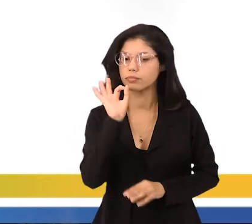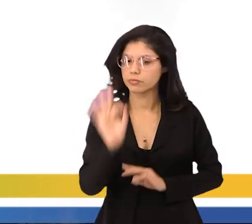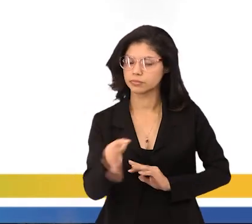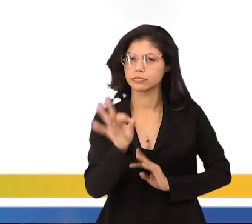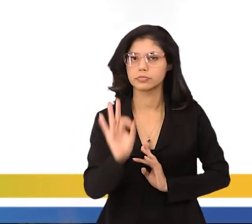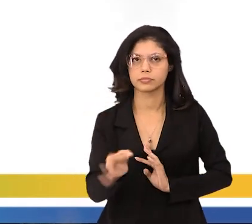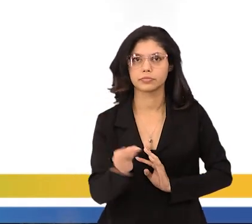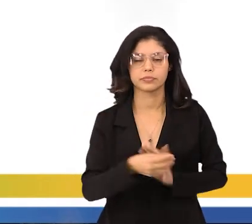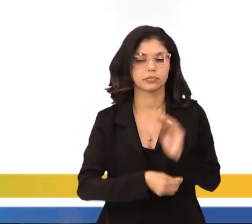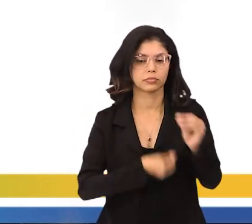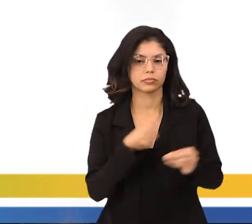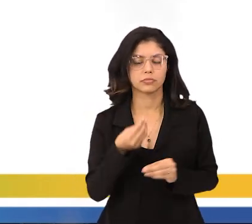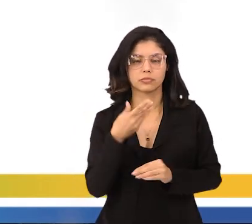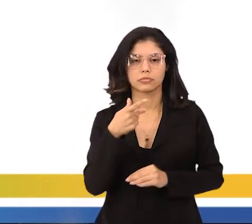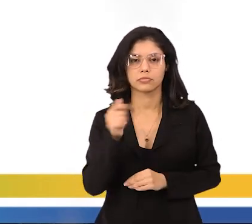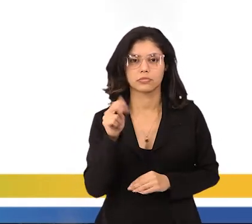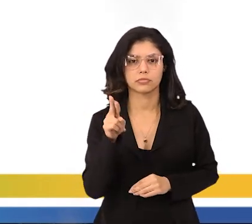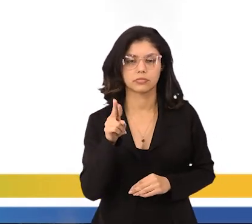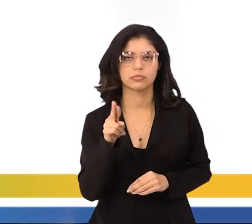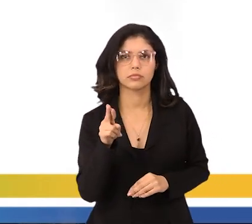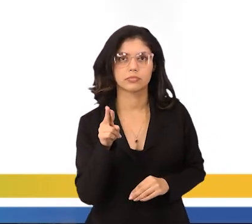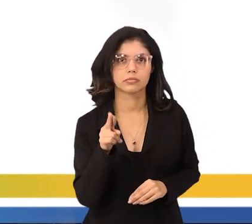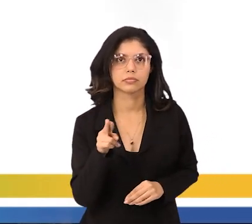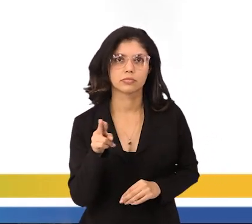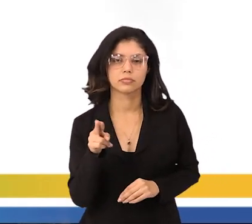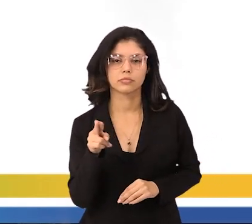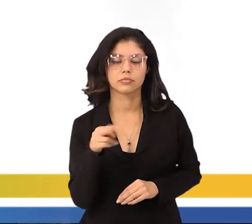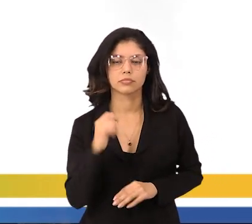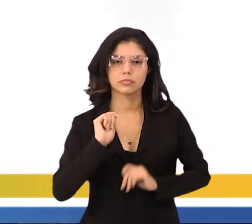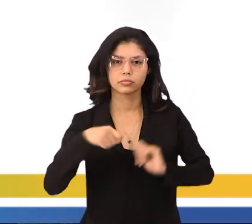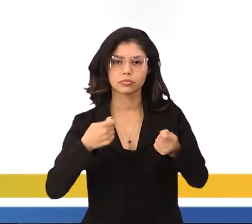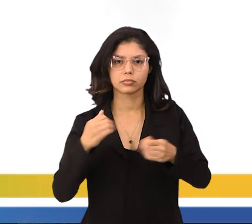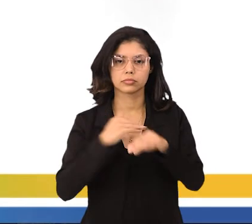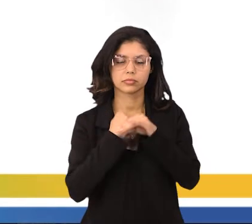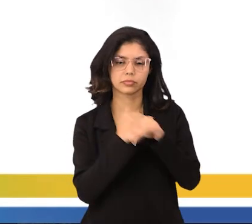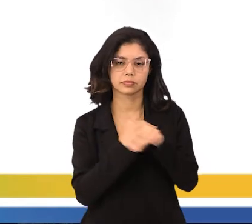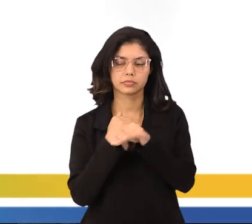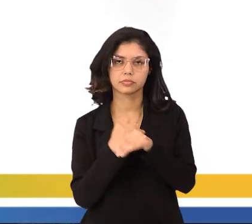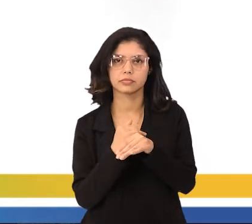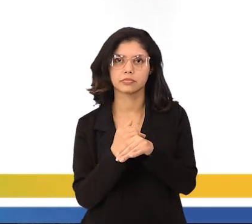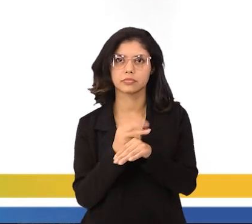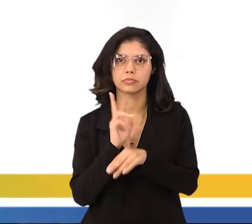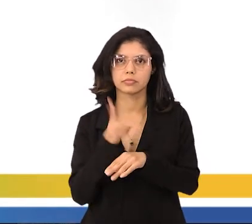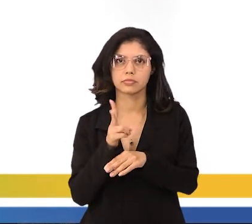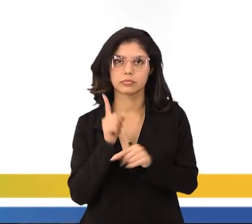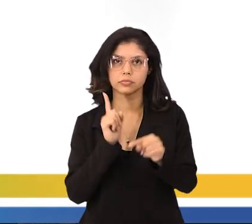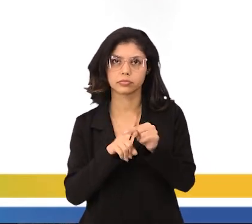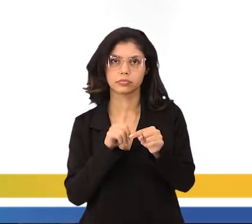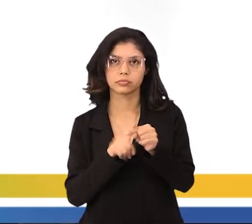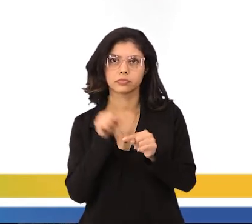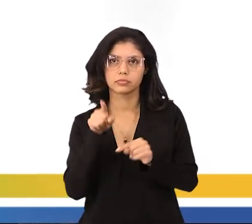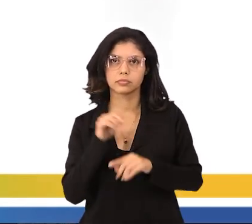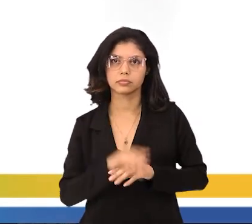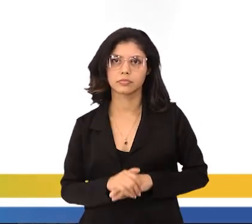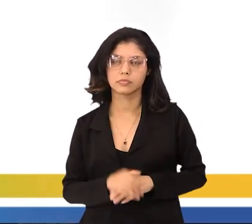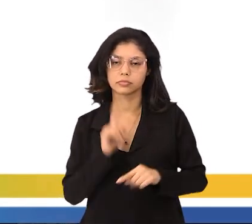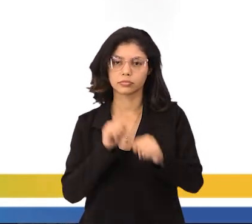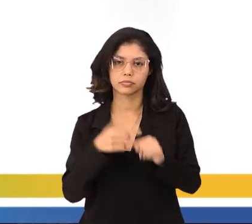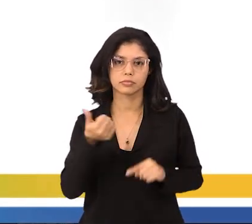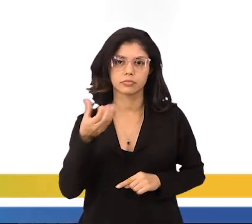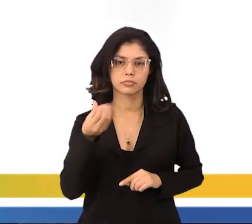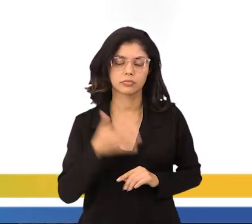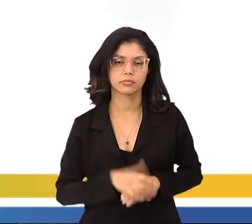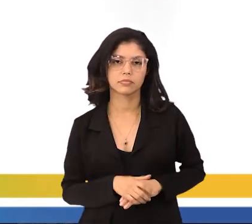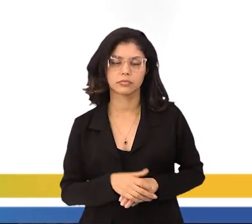certeza que, como ele é par, gente, quero que utilize a lógica, né? Sinais iguais, né? Vai ficar sempre positivo. Então, aqui vai ficar igual a mais